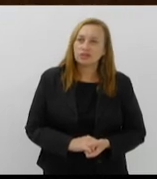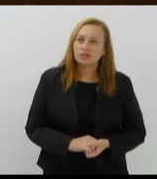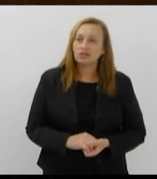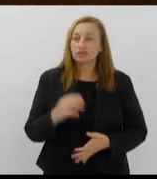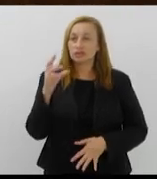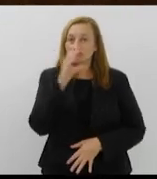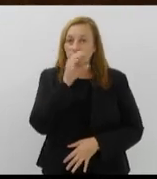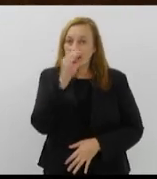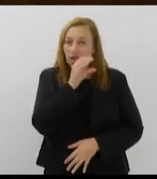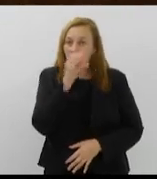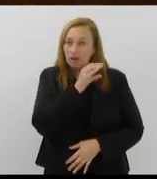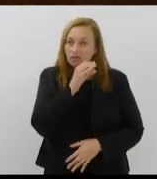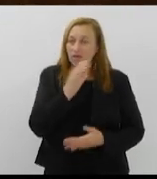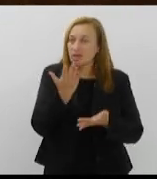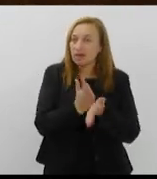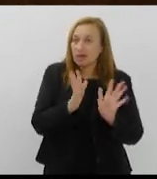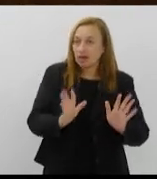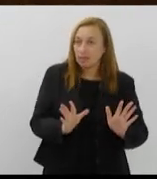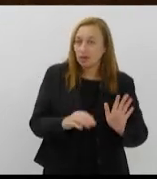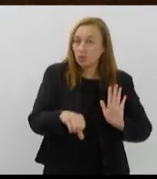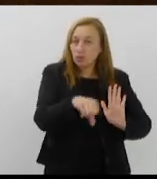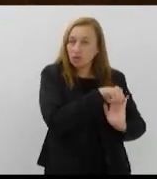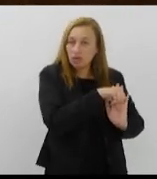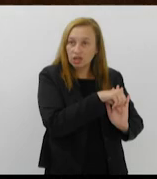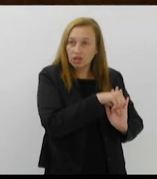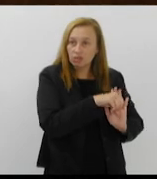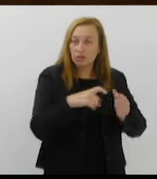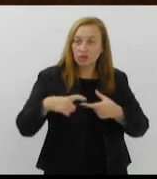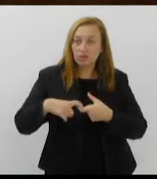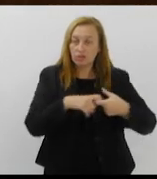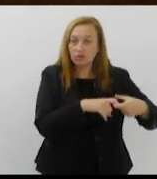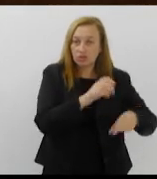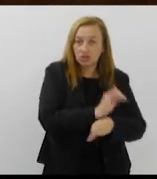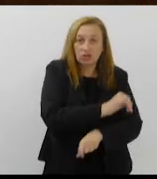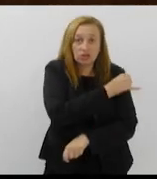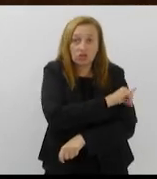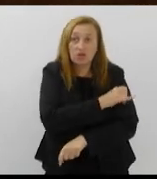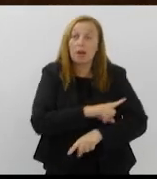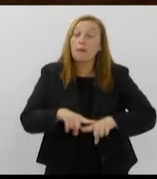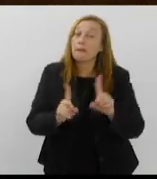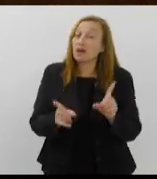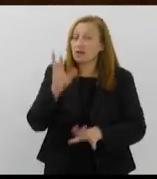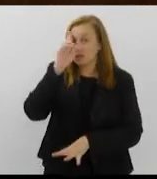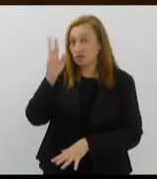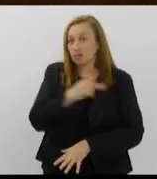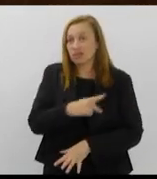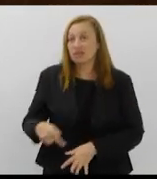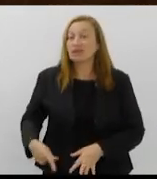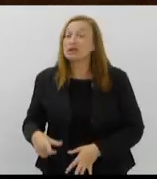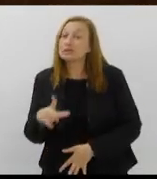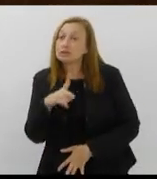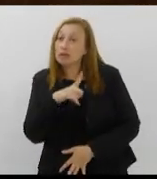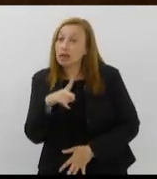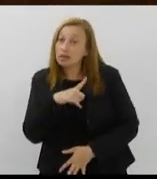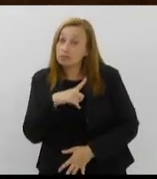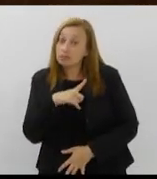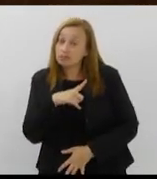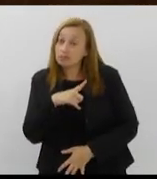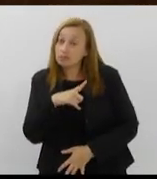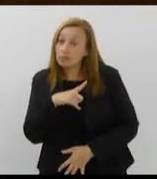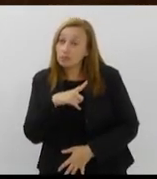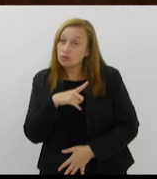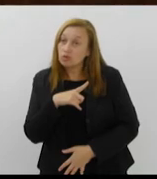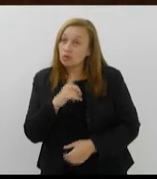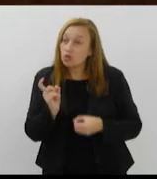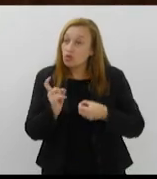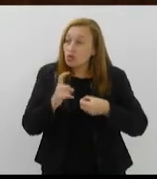automaticamente nós estaríamos acabando com a máfia do reboque no Rio de Janeiro e a indústria da multa. Porém, presidente, existe